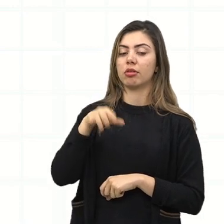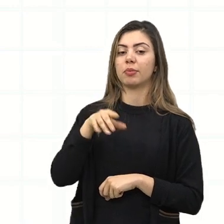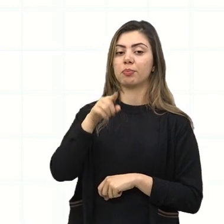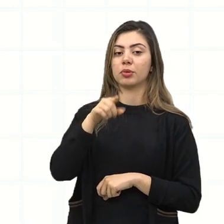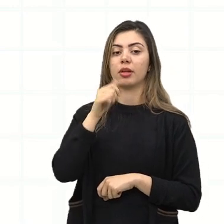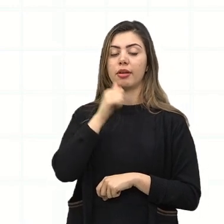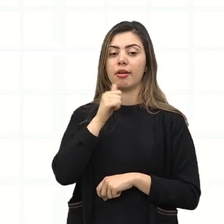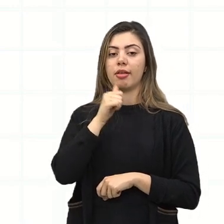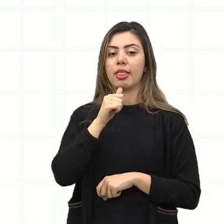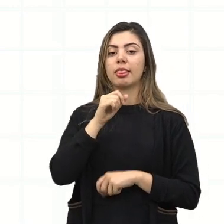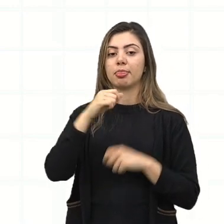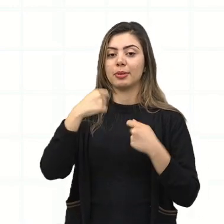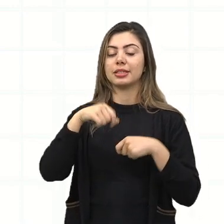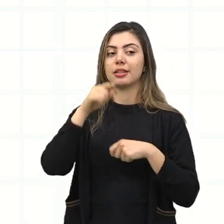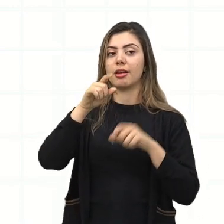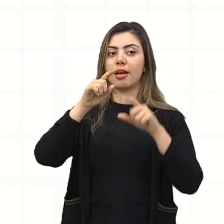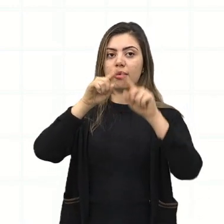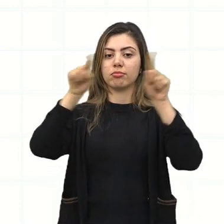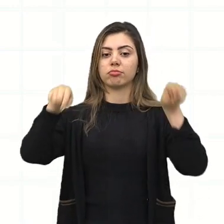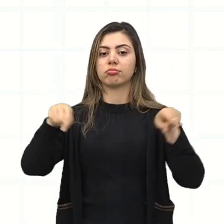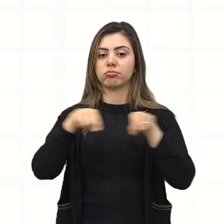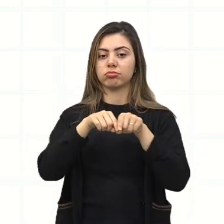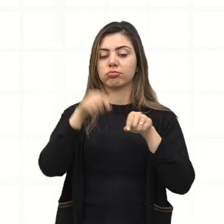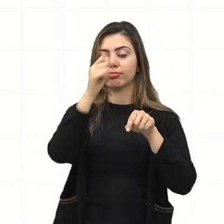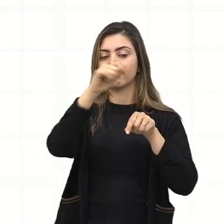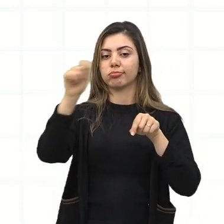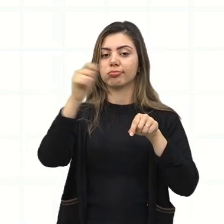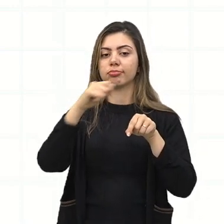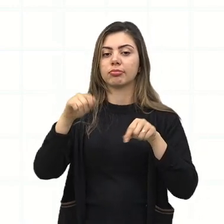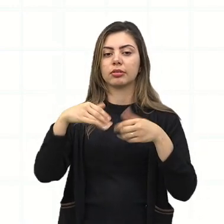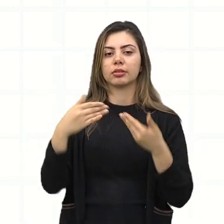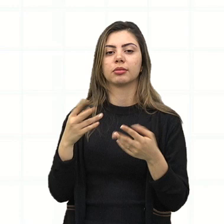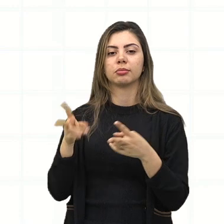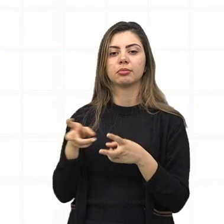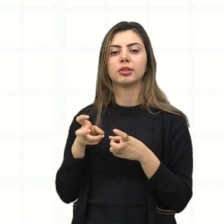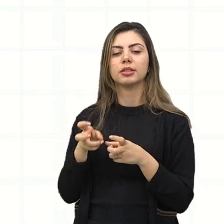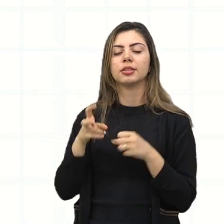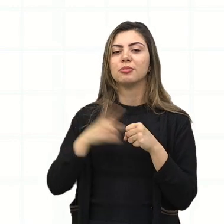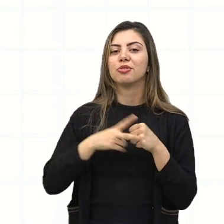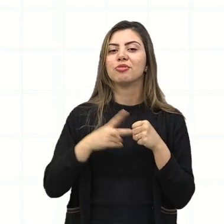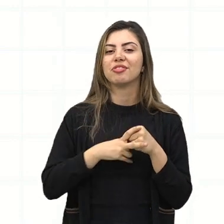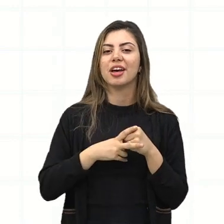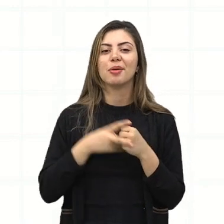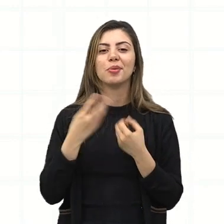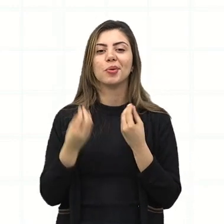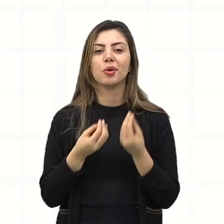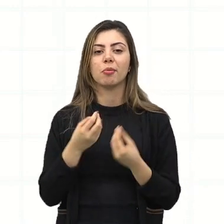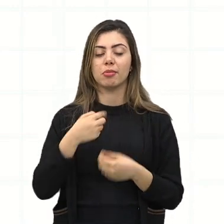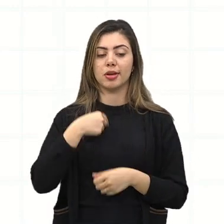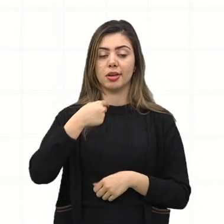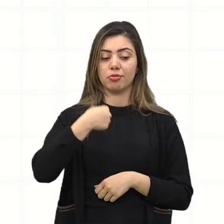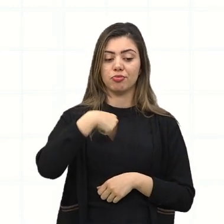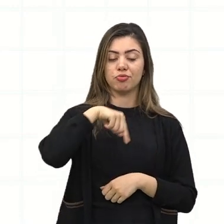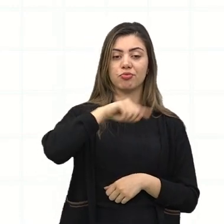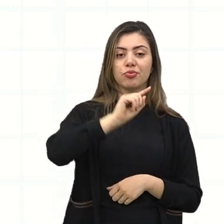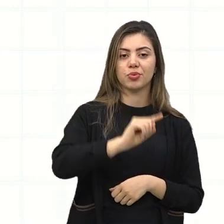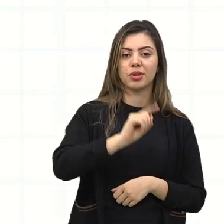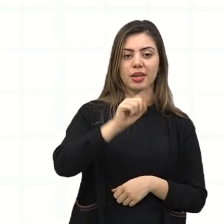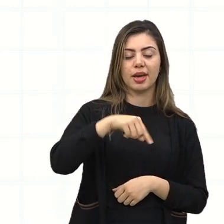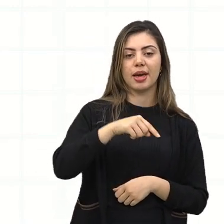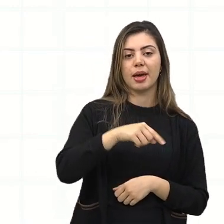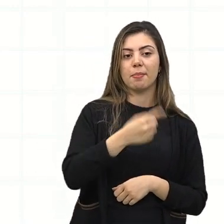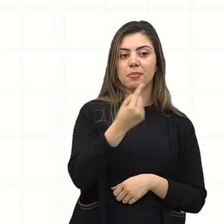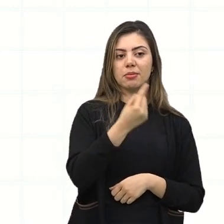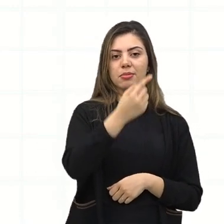na lousa. Olha só, turma, a predominância em que o verbo se encontra. Eu fui, nós já temos a primeira pessoa,